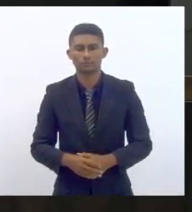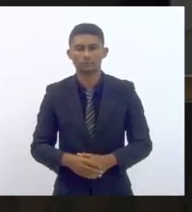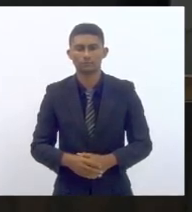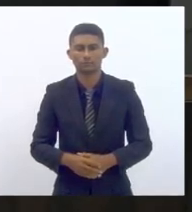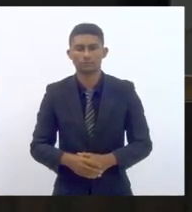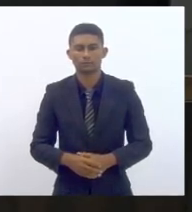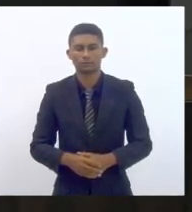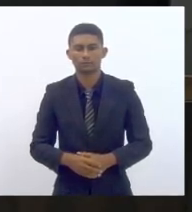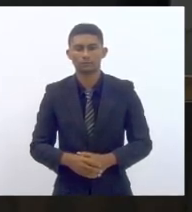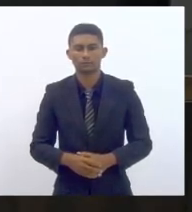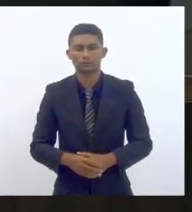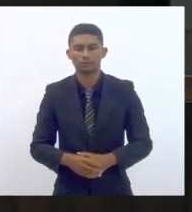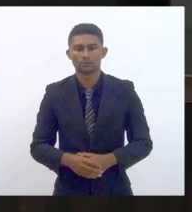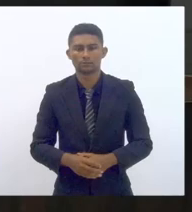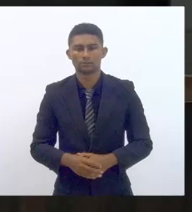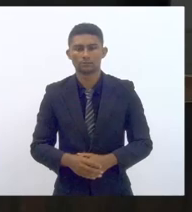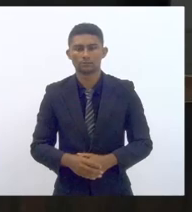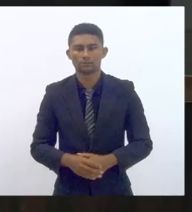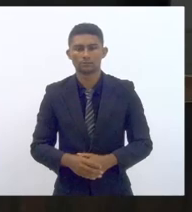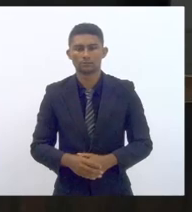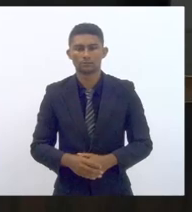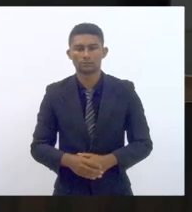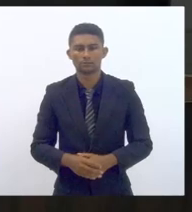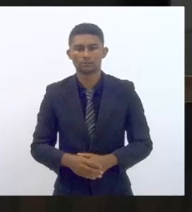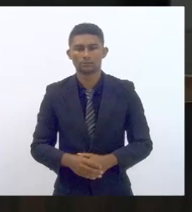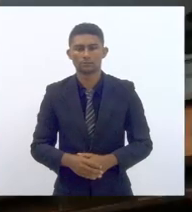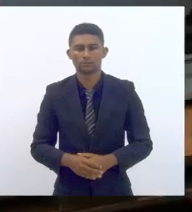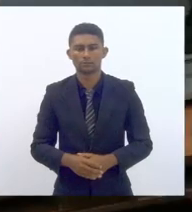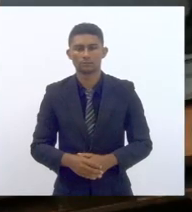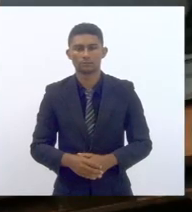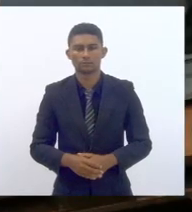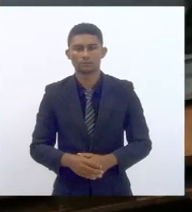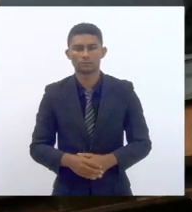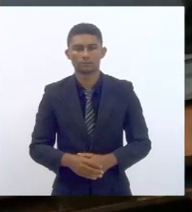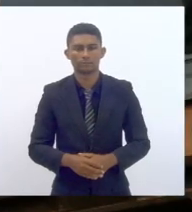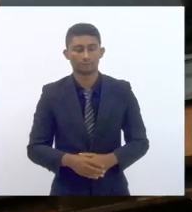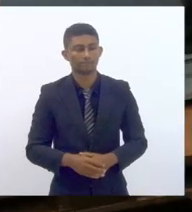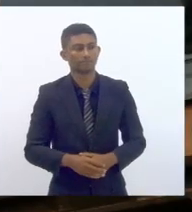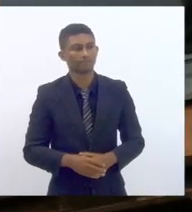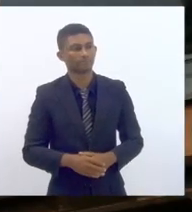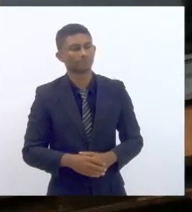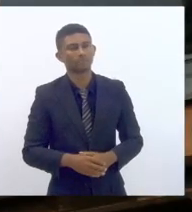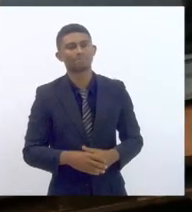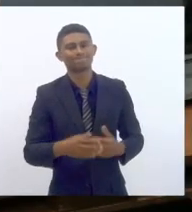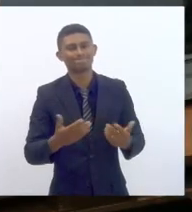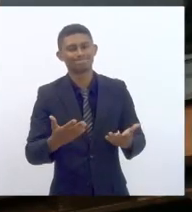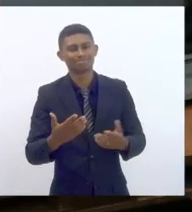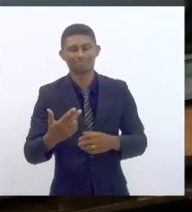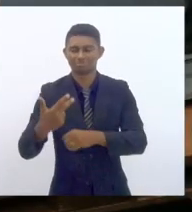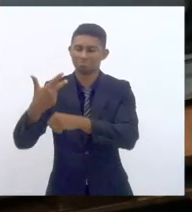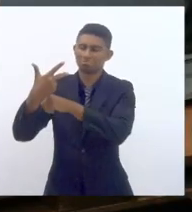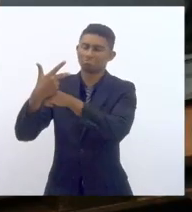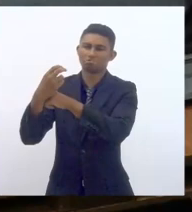Deputada Mônica Francisco. Oi, presidente, estou aqui. Não está abrindo esse vídeo.